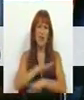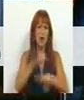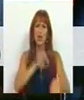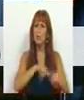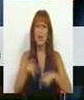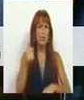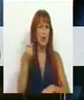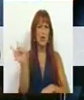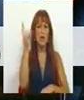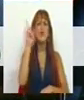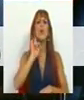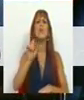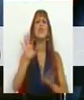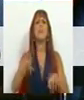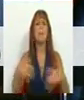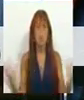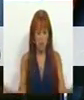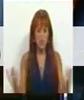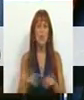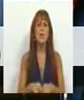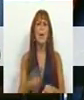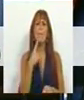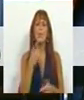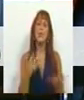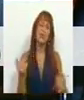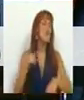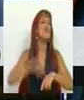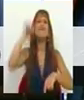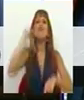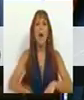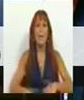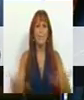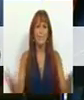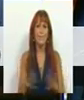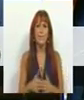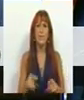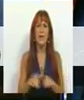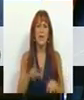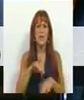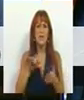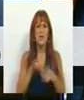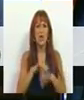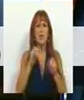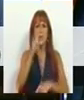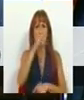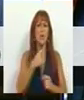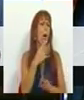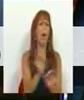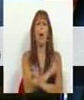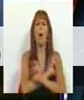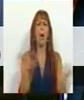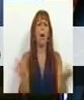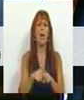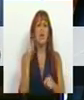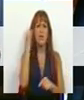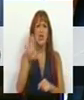de Esquerda não. Mas, senhora Presidente, termine já, só para perguntar já ao senhor deputado mesmo, do Bloco de Esquerda. Centro Hospitalar de Santarém, excelência em